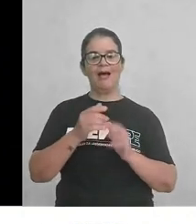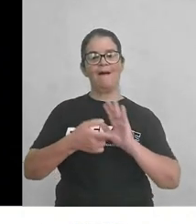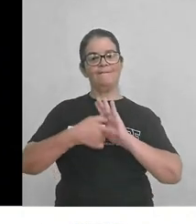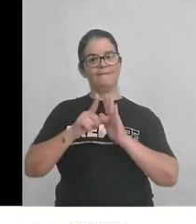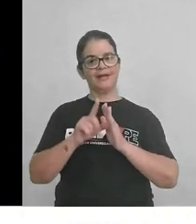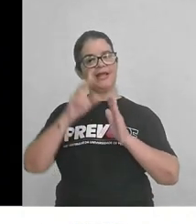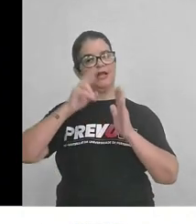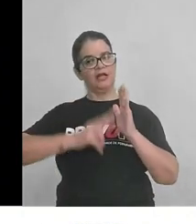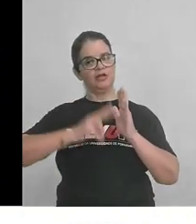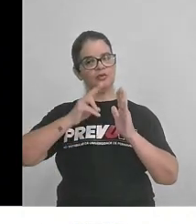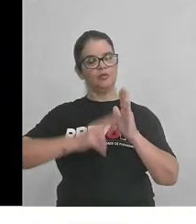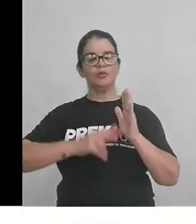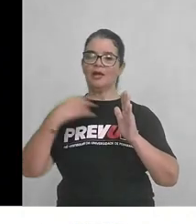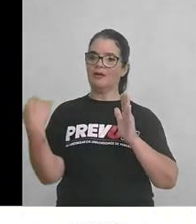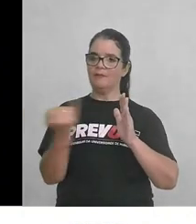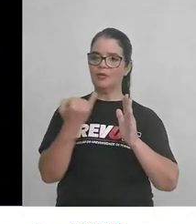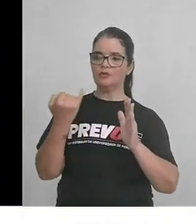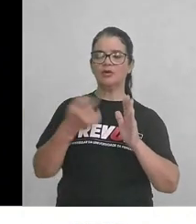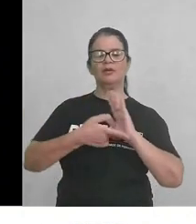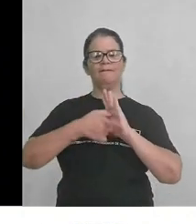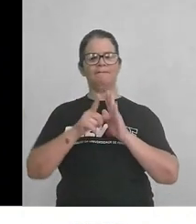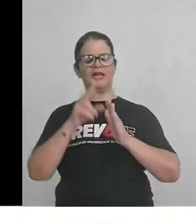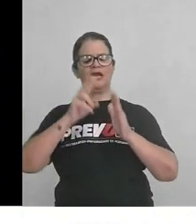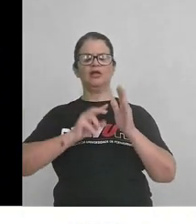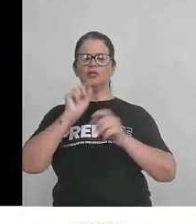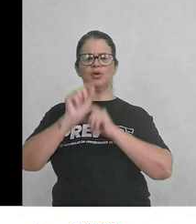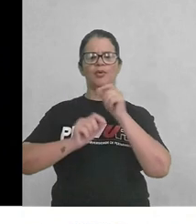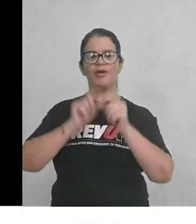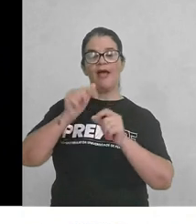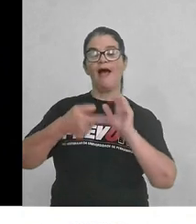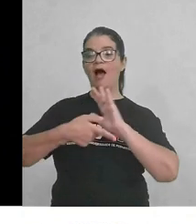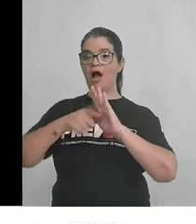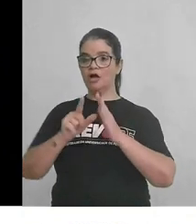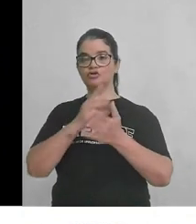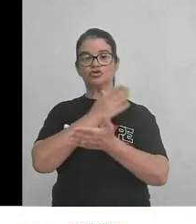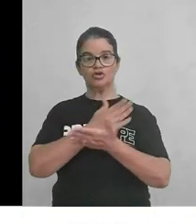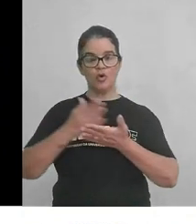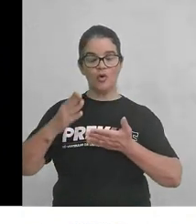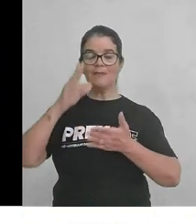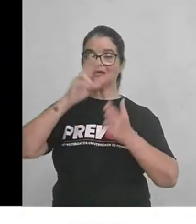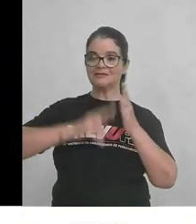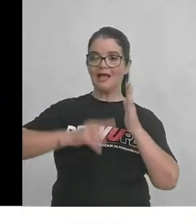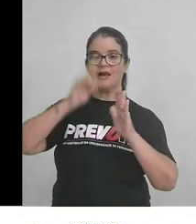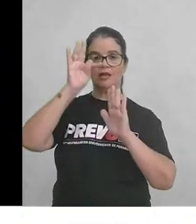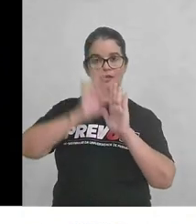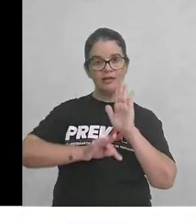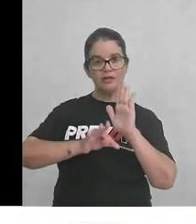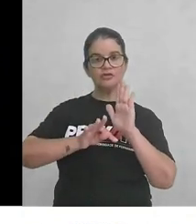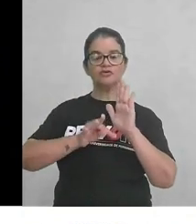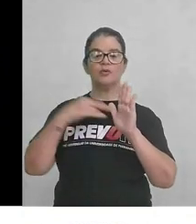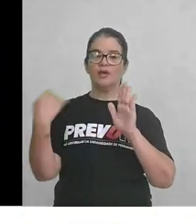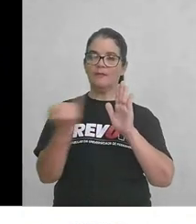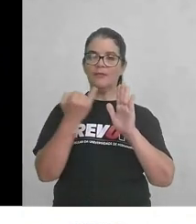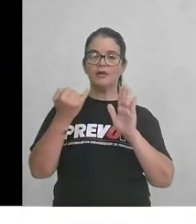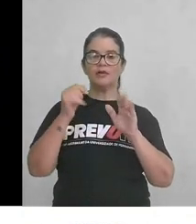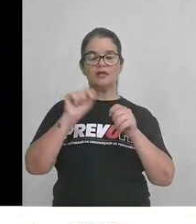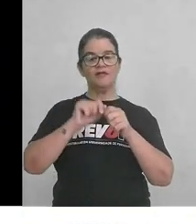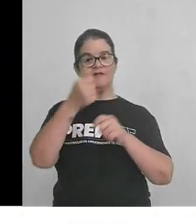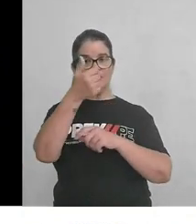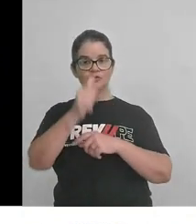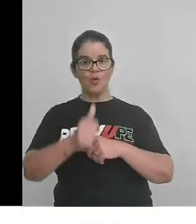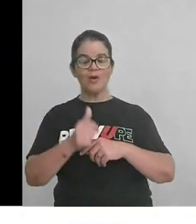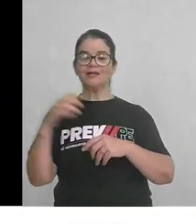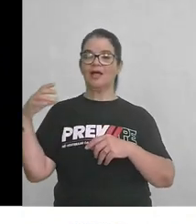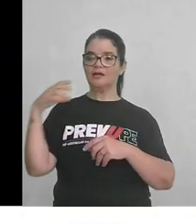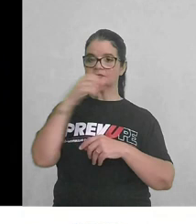começar a ler um texto, é importante fazer uma análise rápida do conteúdo. Isso pode envolver a leitura